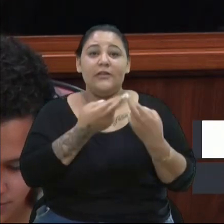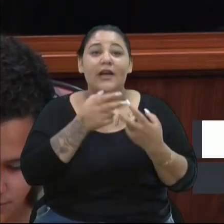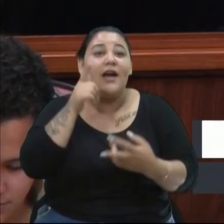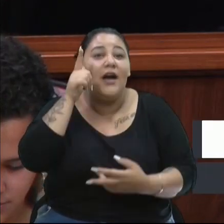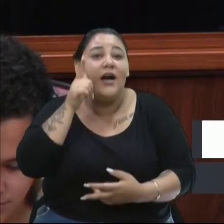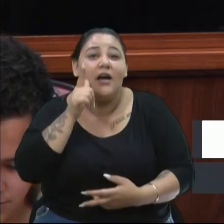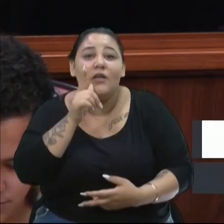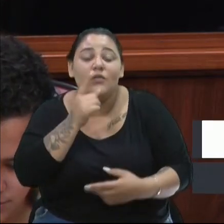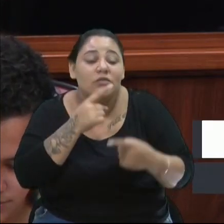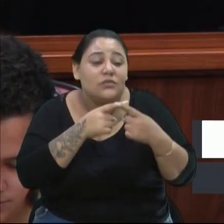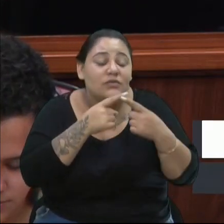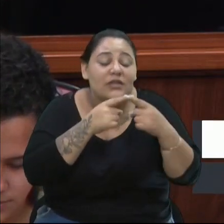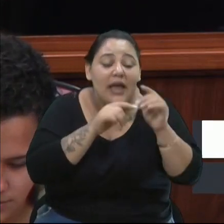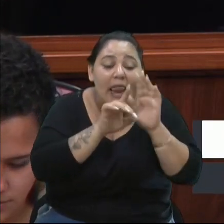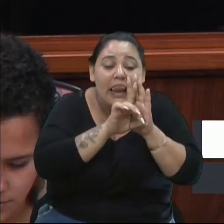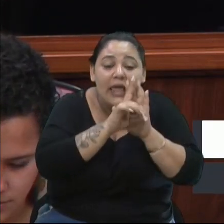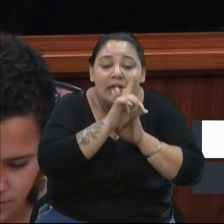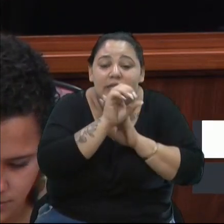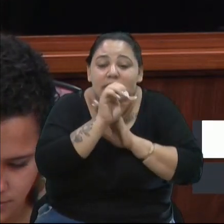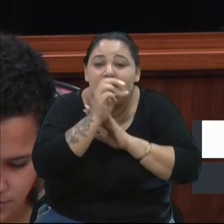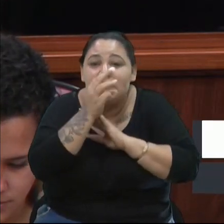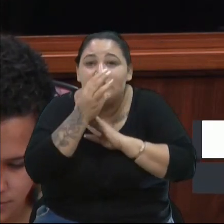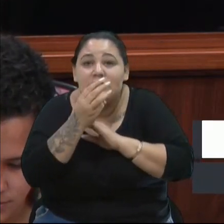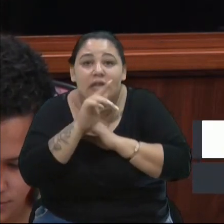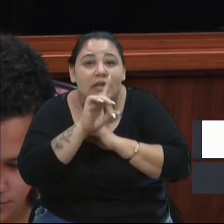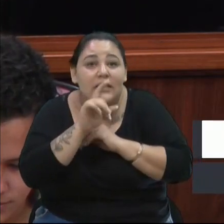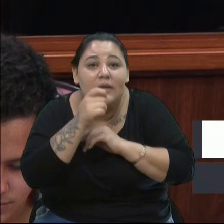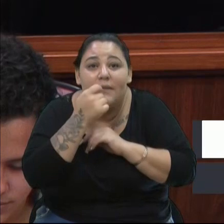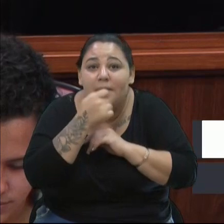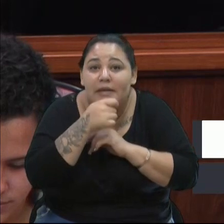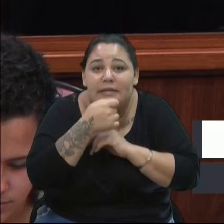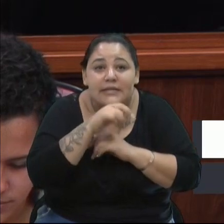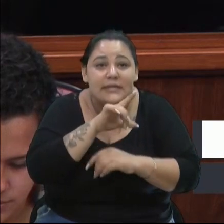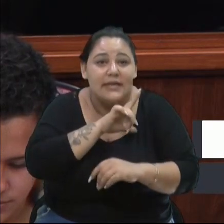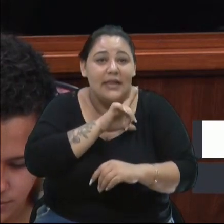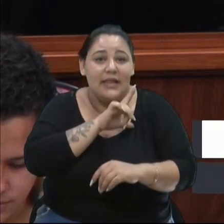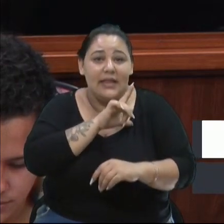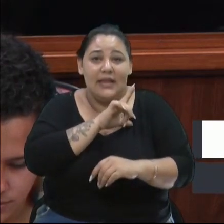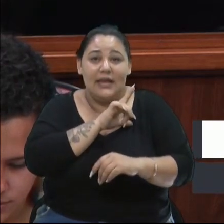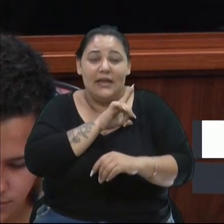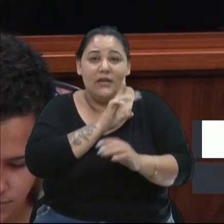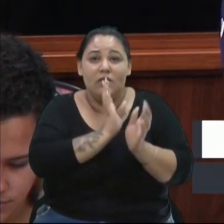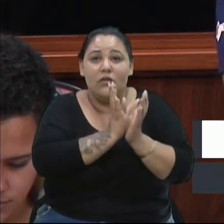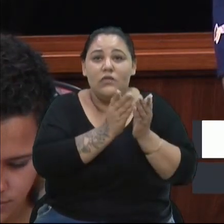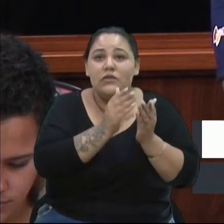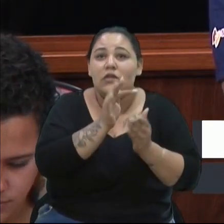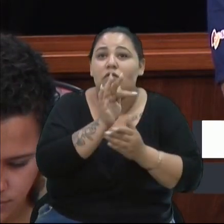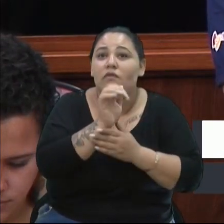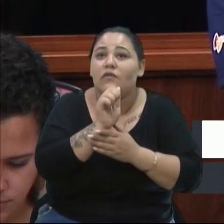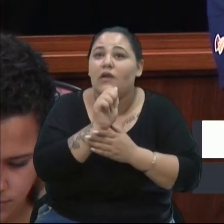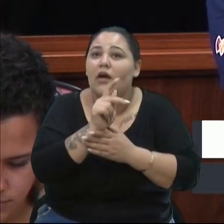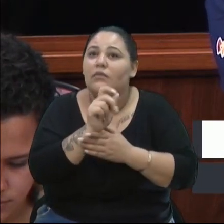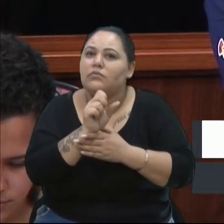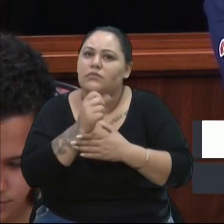emenda 103, a emenda constitucional 103, não é necessário passar pelo Conselho Deliberativo do FAPS.